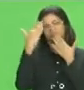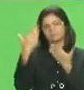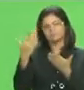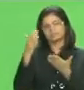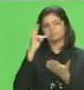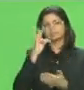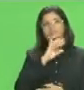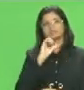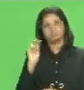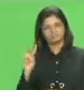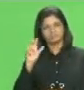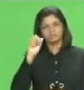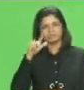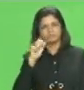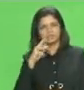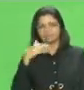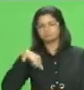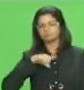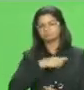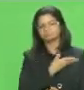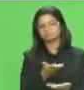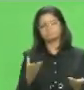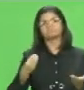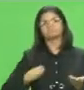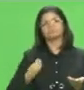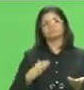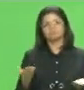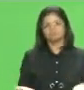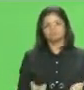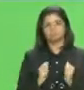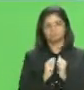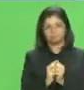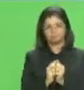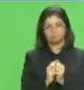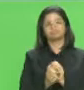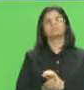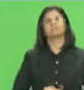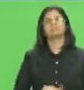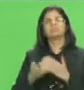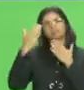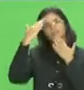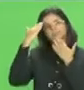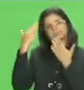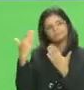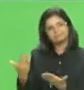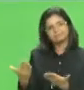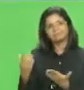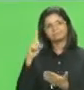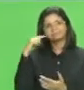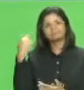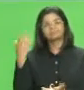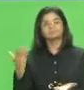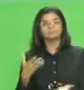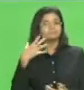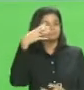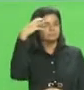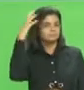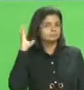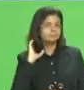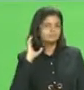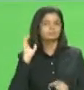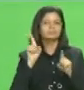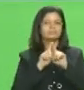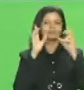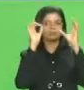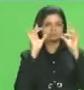Guará e a todos os colegas candidatos que participaram conosco. Muito obrigado, candidata. Candidata Rose Salles, agora as suas